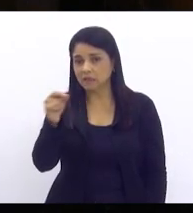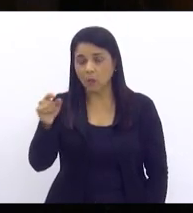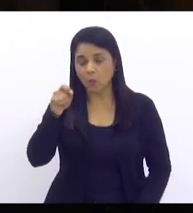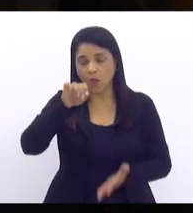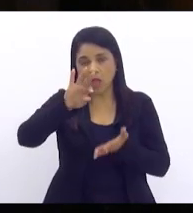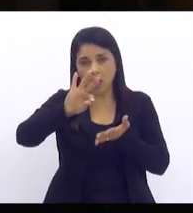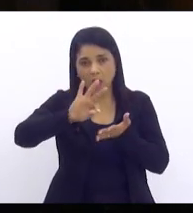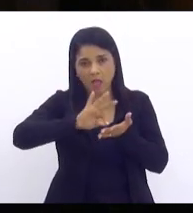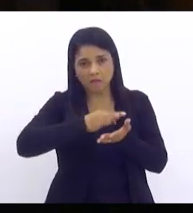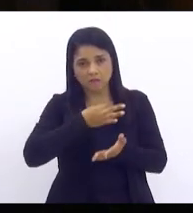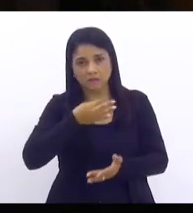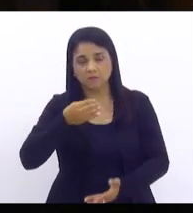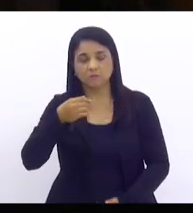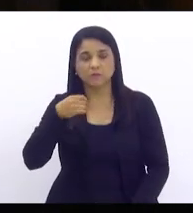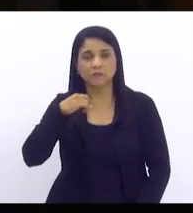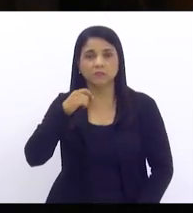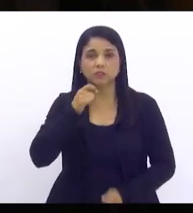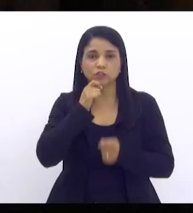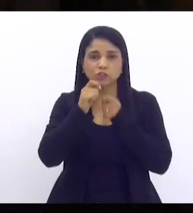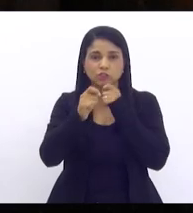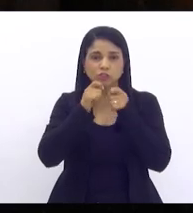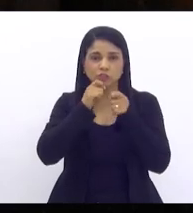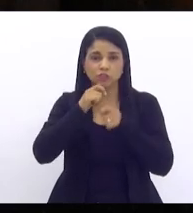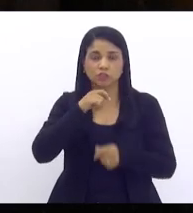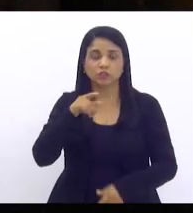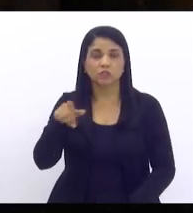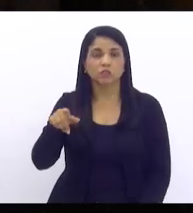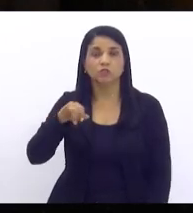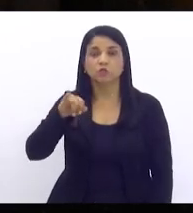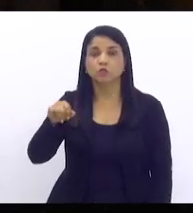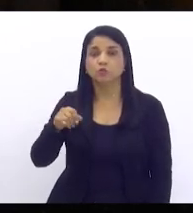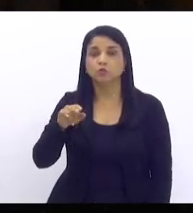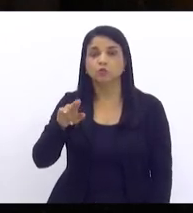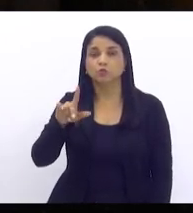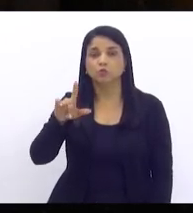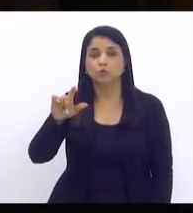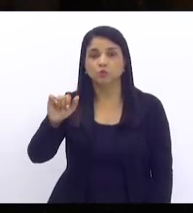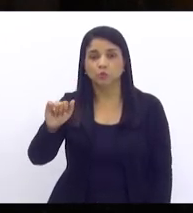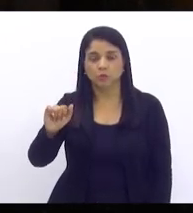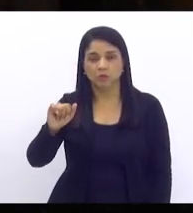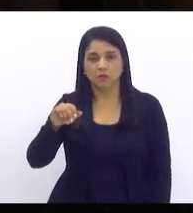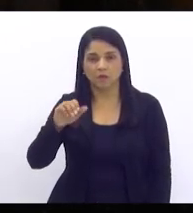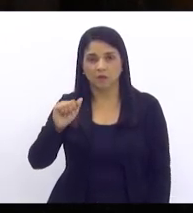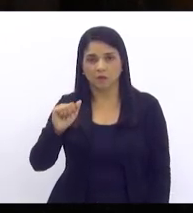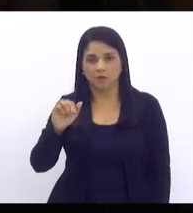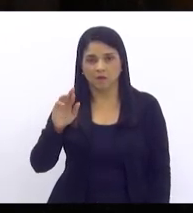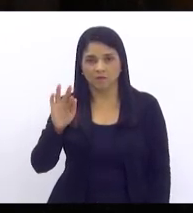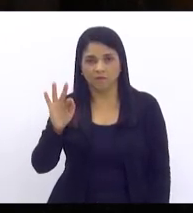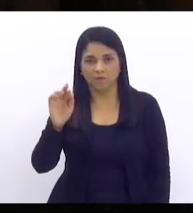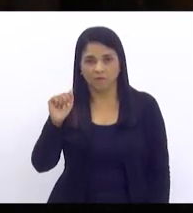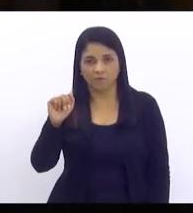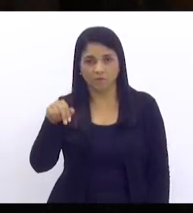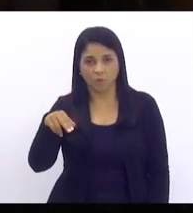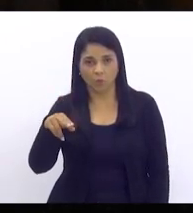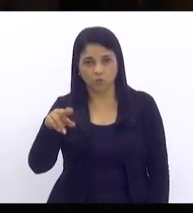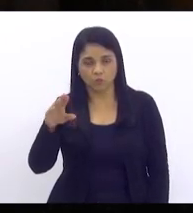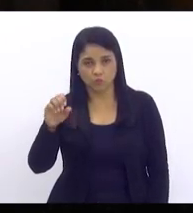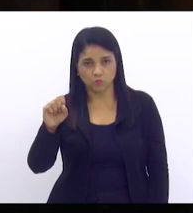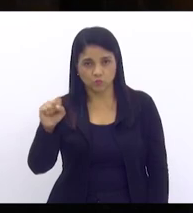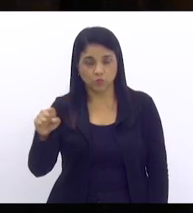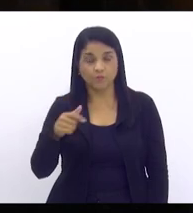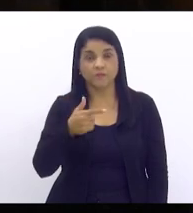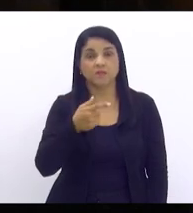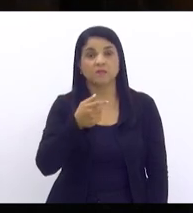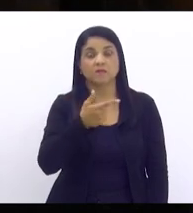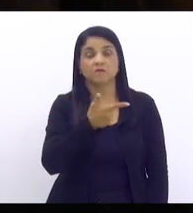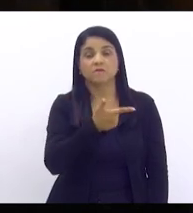pela jornalista Júlia Afonso em 25 de setembro de 2021. Assim posto, senhora presidente,